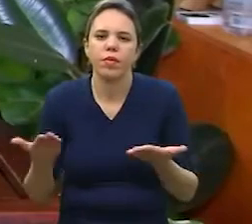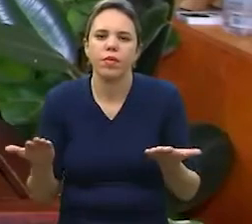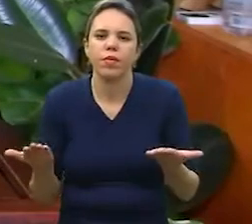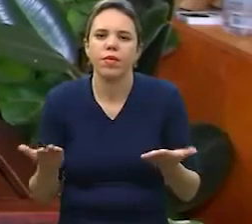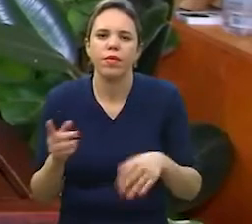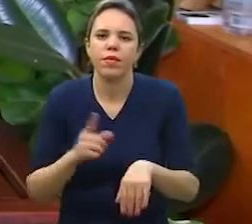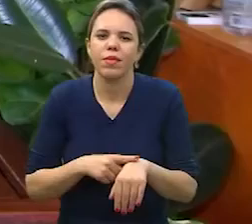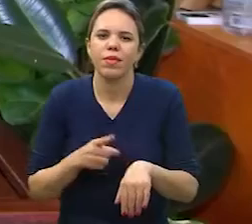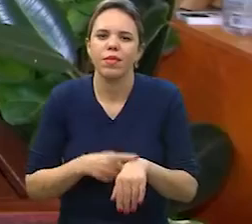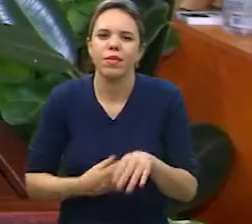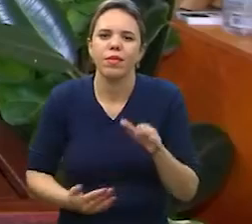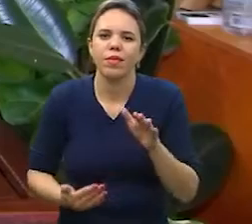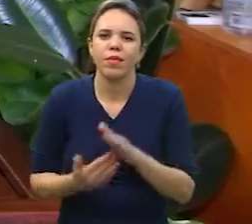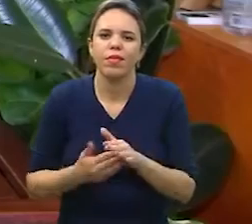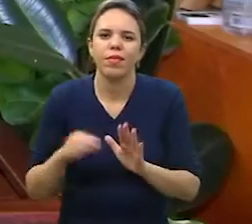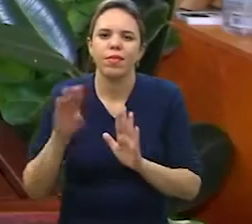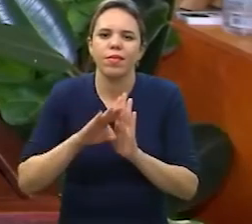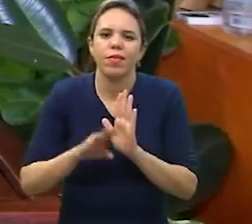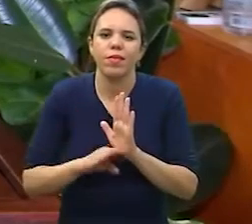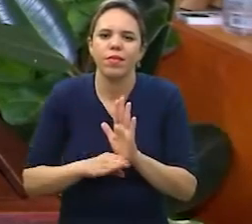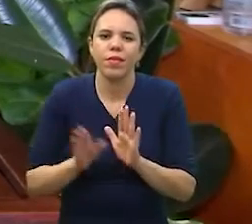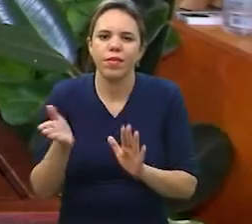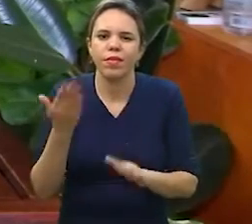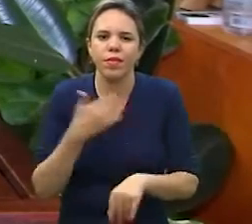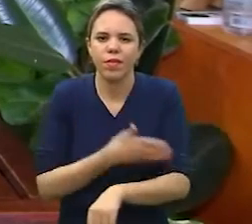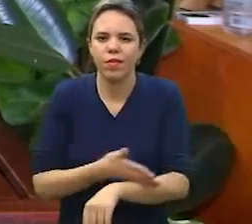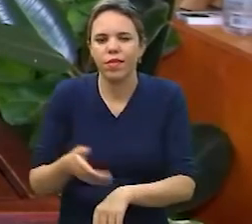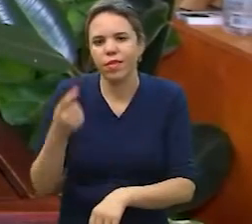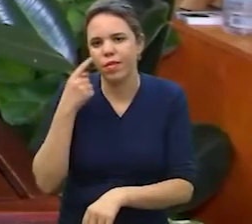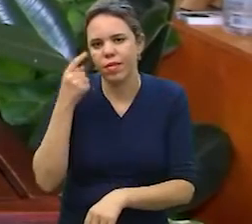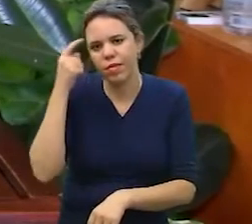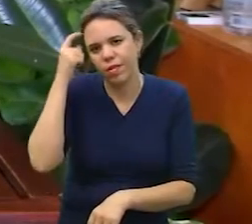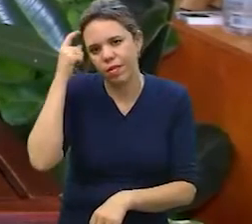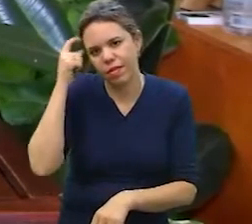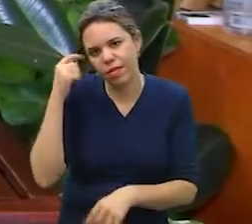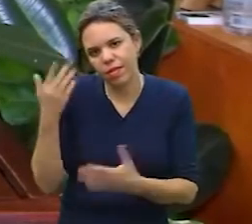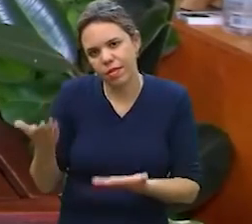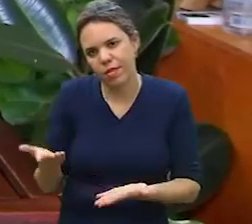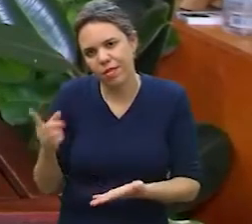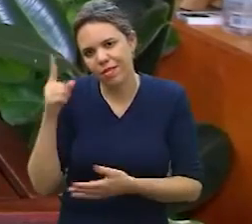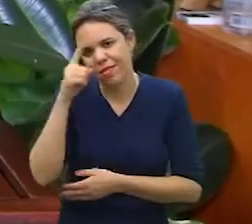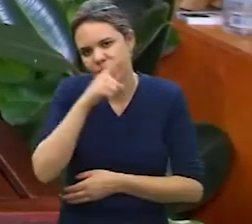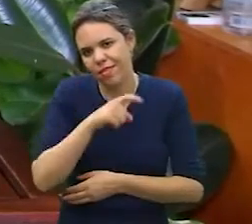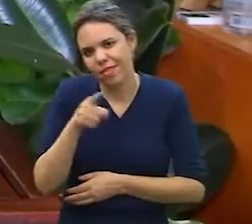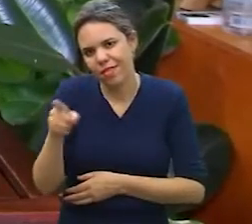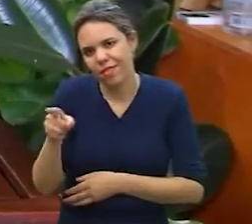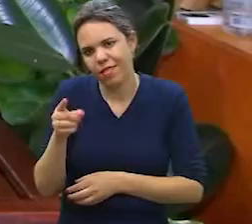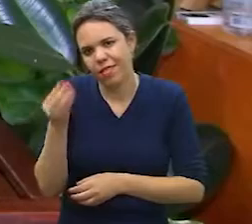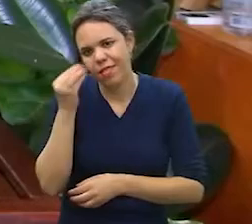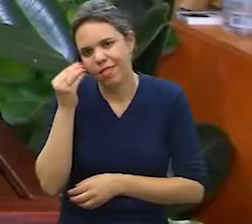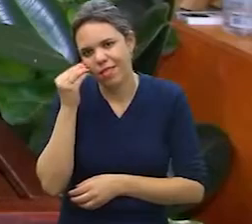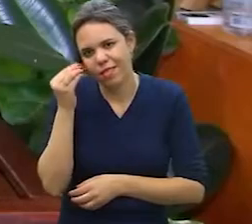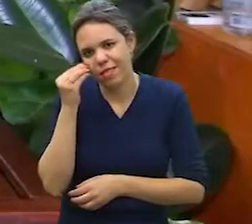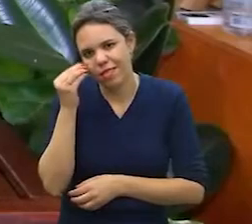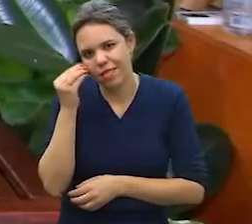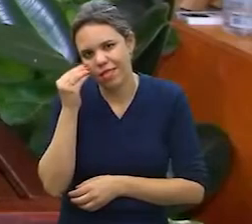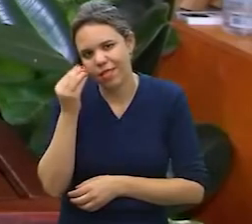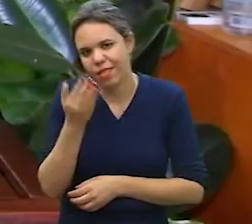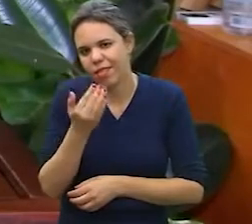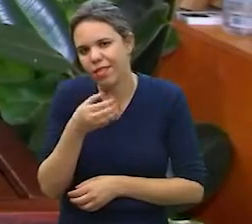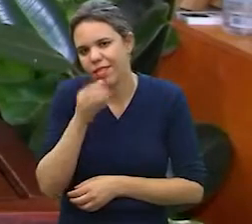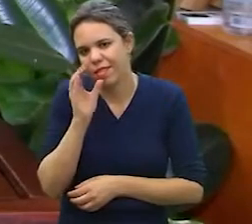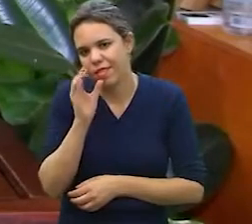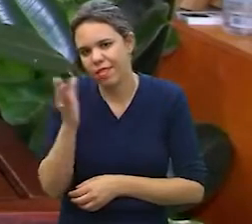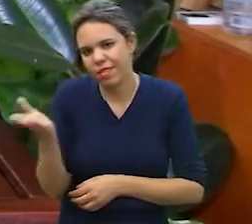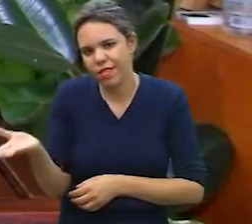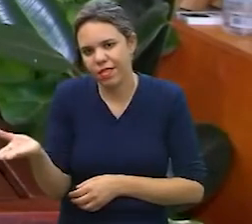Agora chegamos na última parte do programa, que você já está acostumado, né? Que é a parte mais difícil de experimentar, degustar